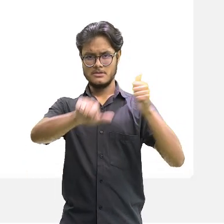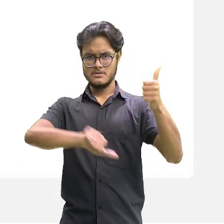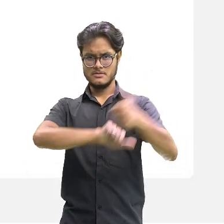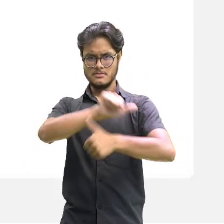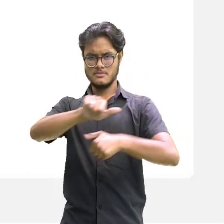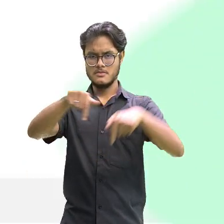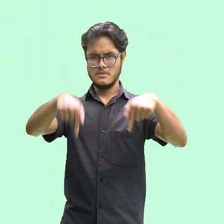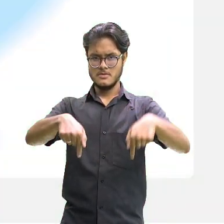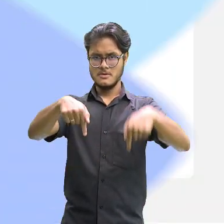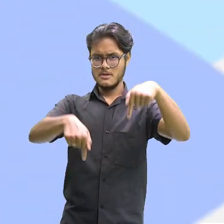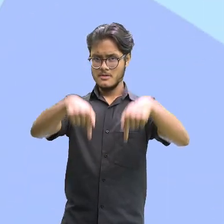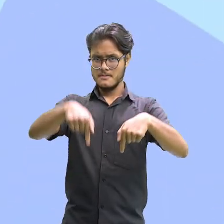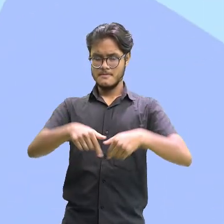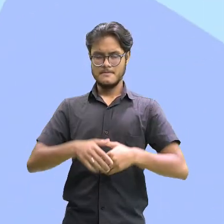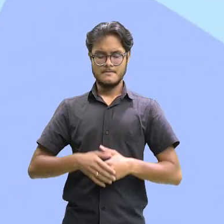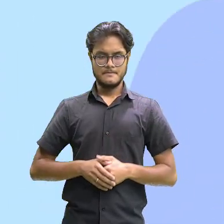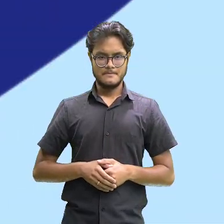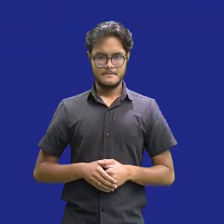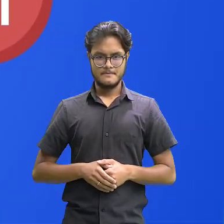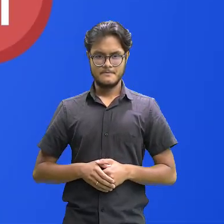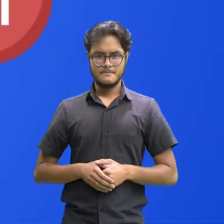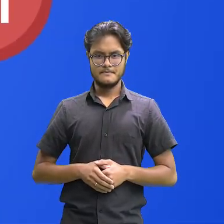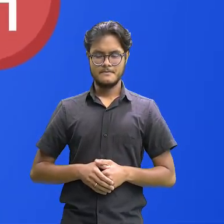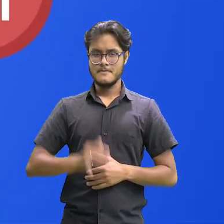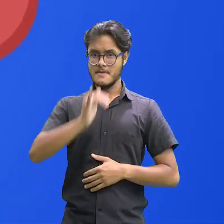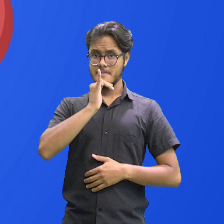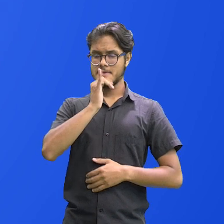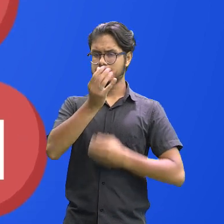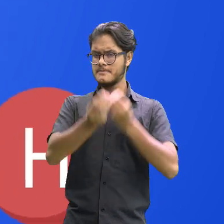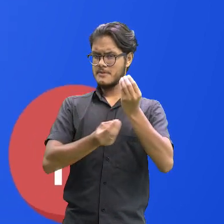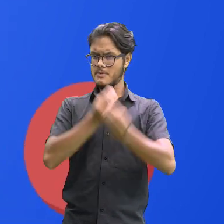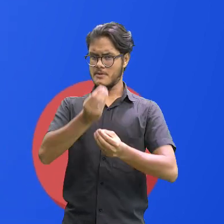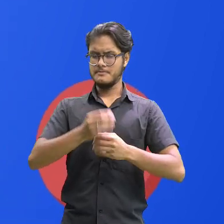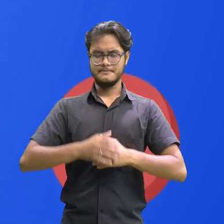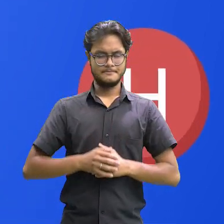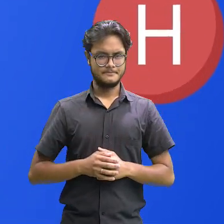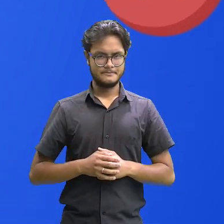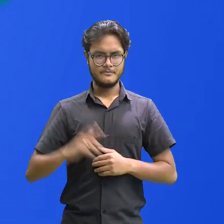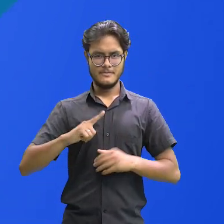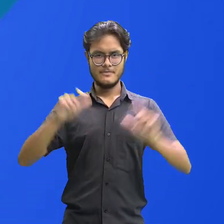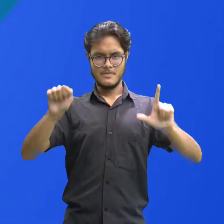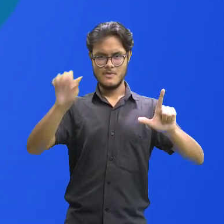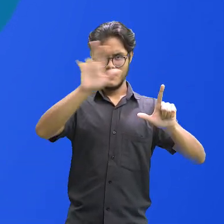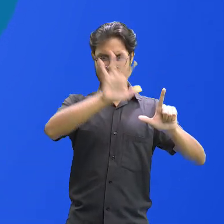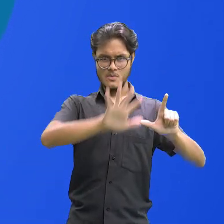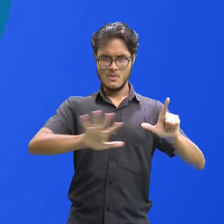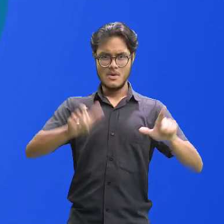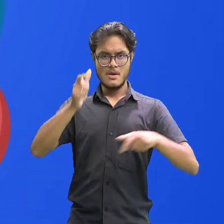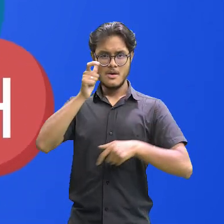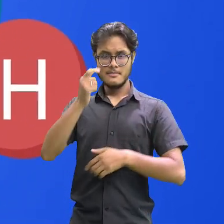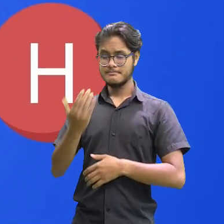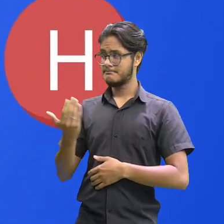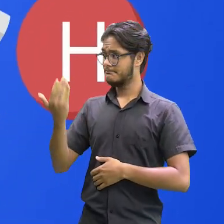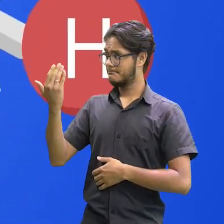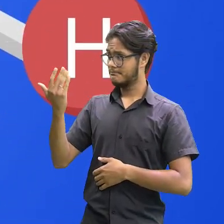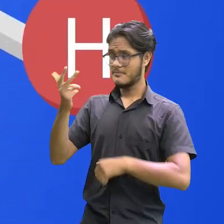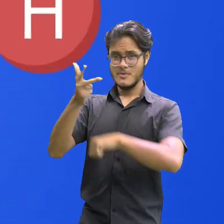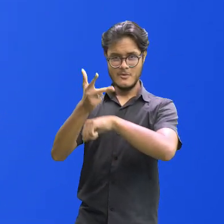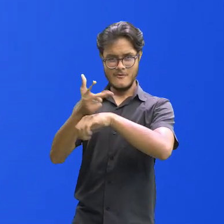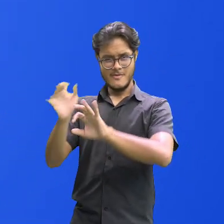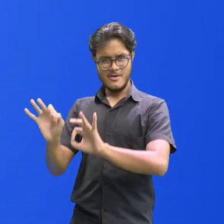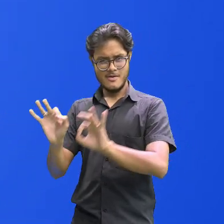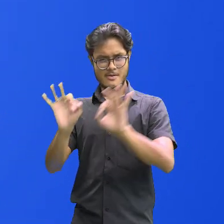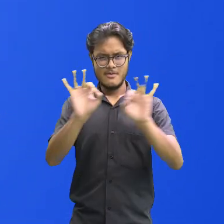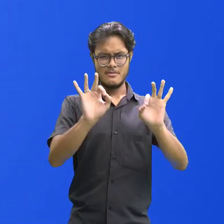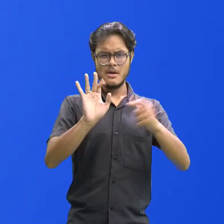na teoria de Dalton? Então, olha só, para a gente ver isso, a gente vai ver aqui o vídeo. Esse vídeo vai mostrar, então,